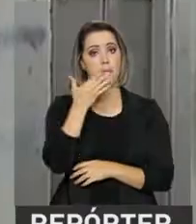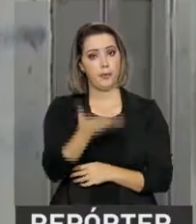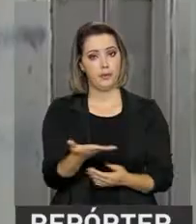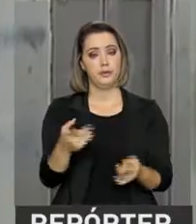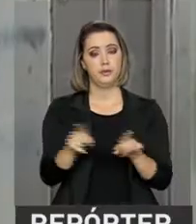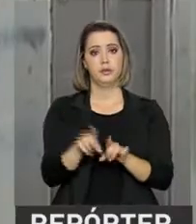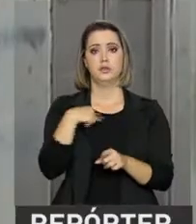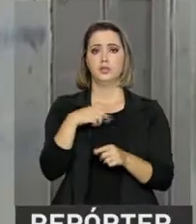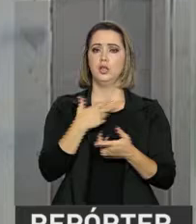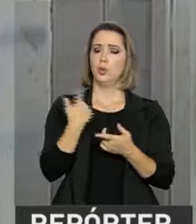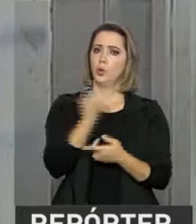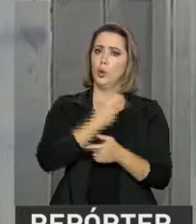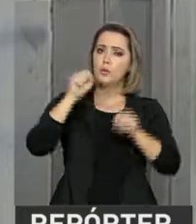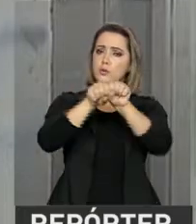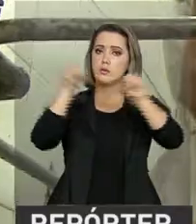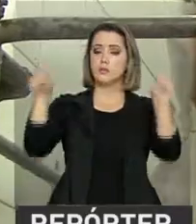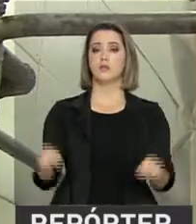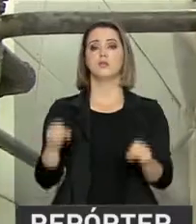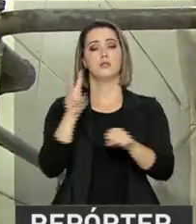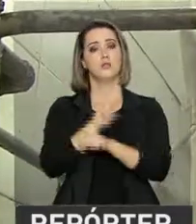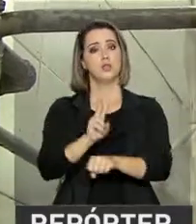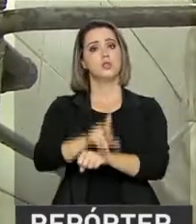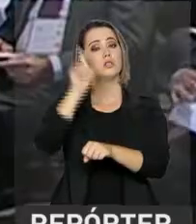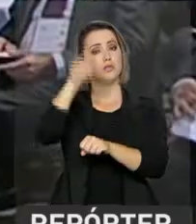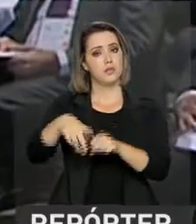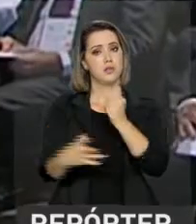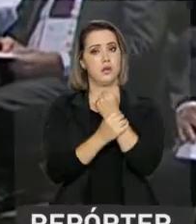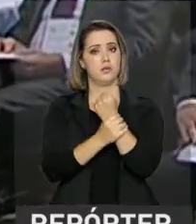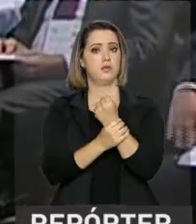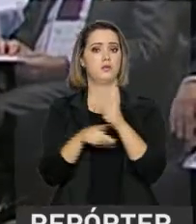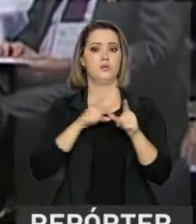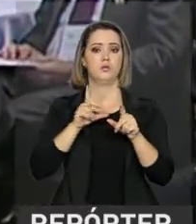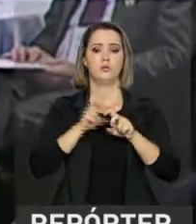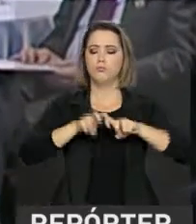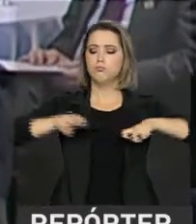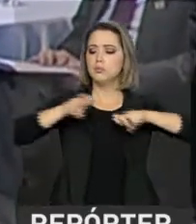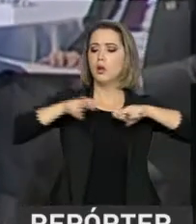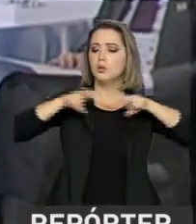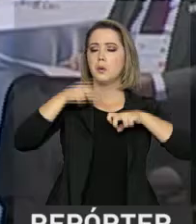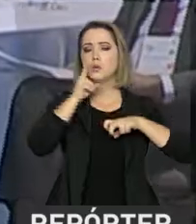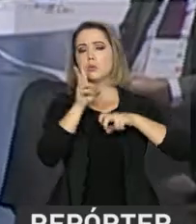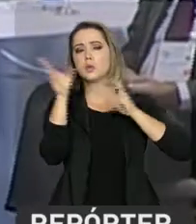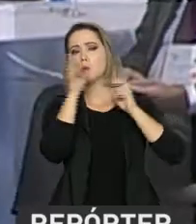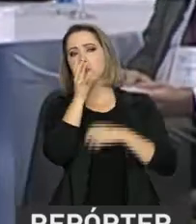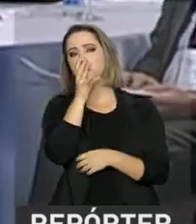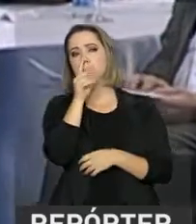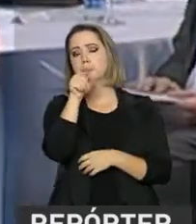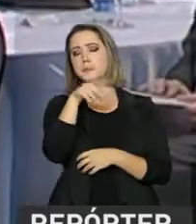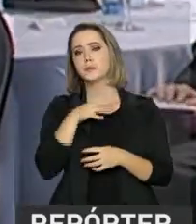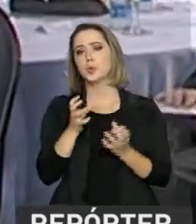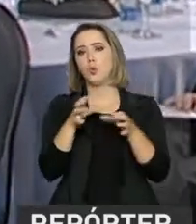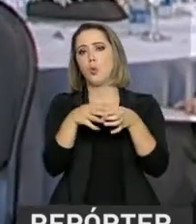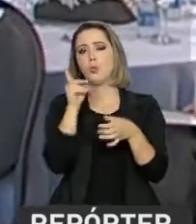defesa agropecuária e vigilância sanitária são seguros. Há uma plateia formada por grandes investidores e executivos dos